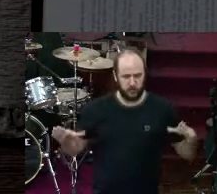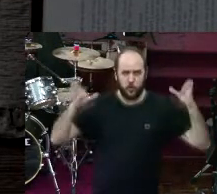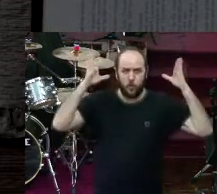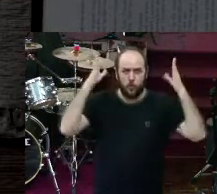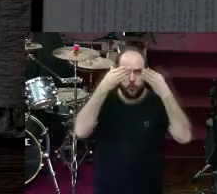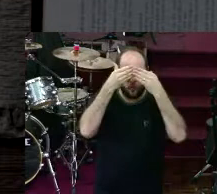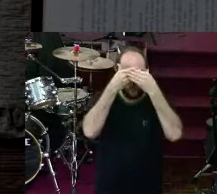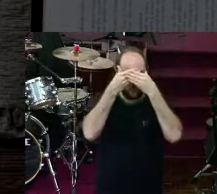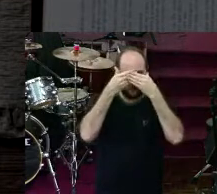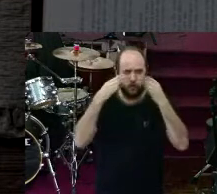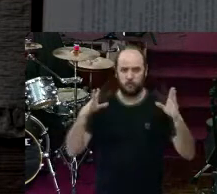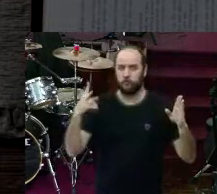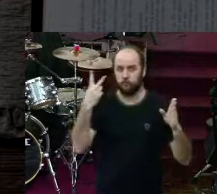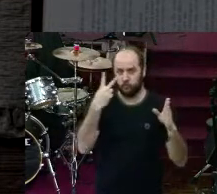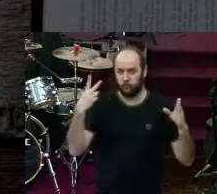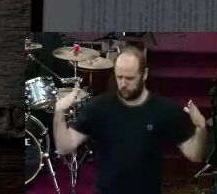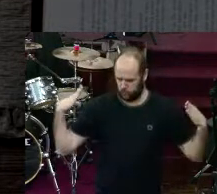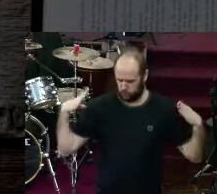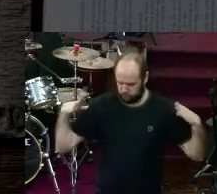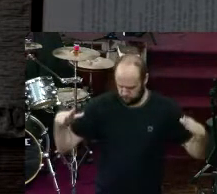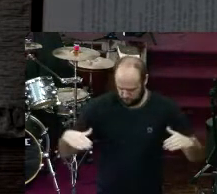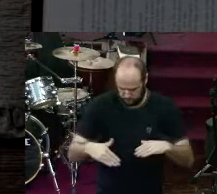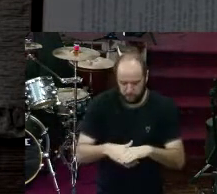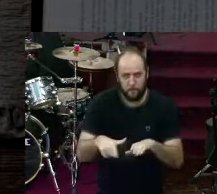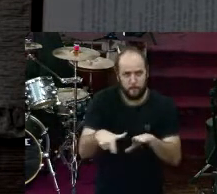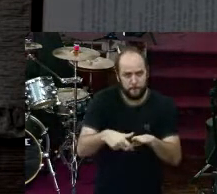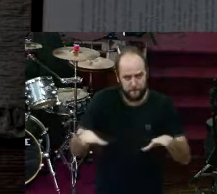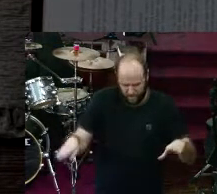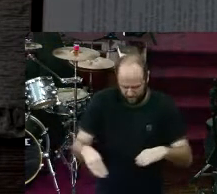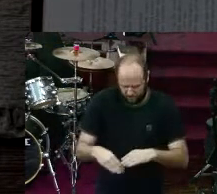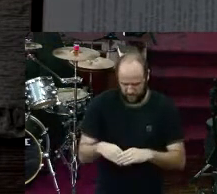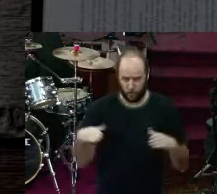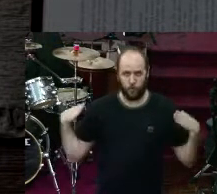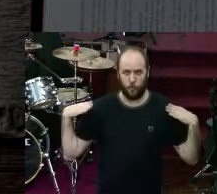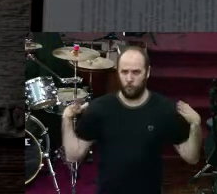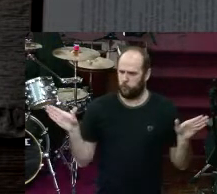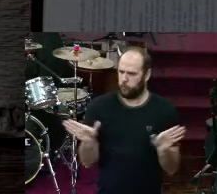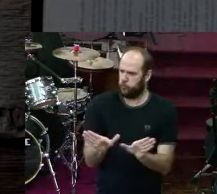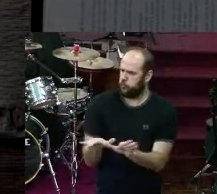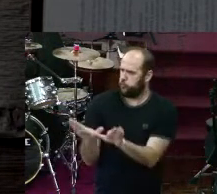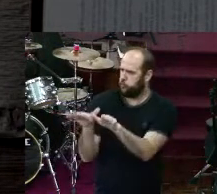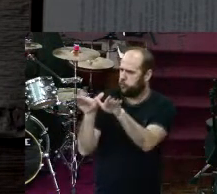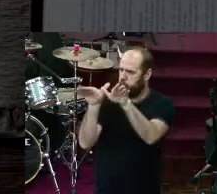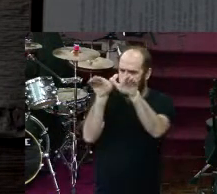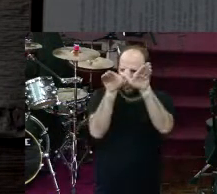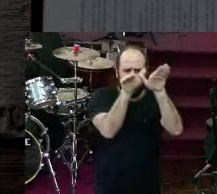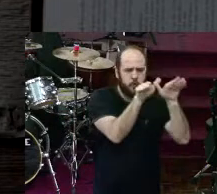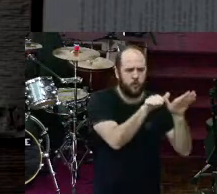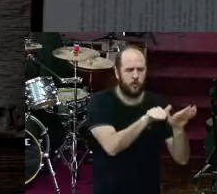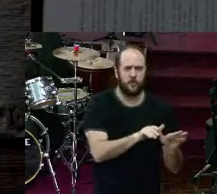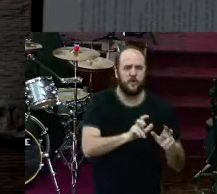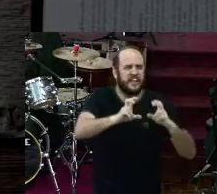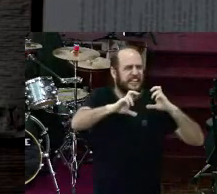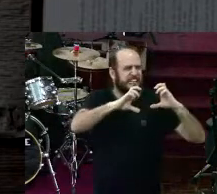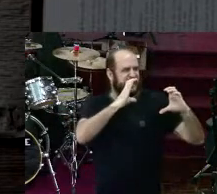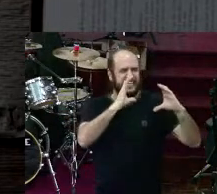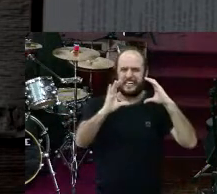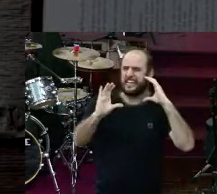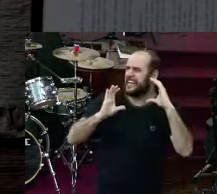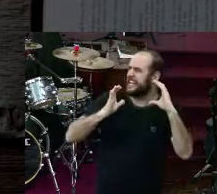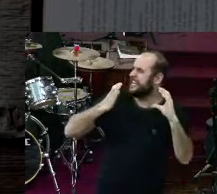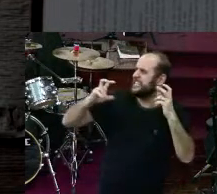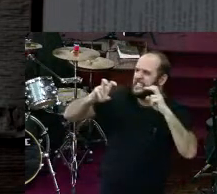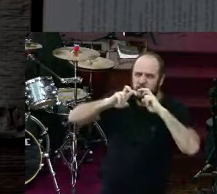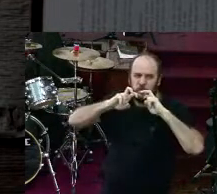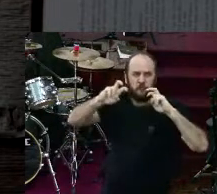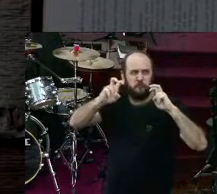rosto, com 2 cobriam seus pés, e com 2 voava. E clamavam uns para os outros,